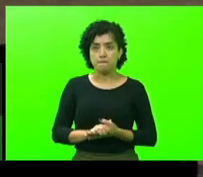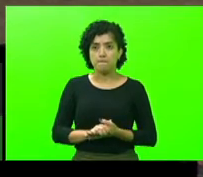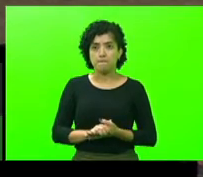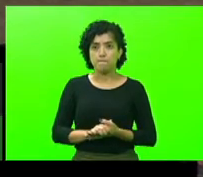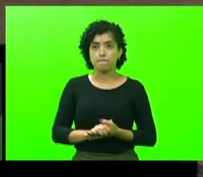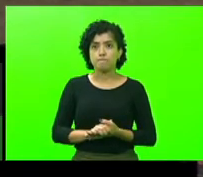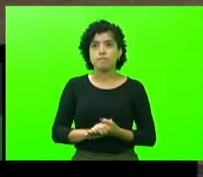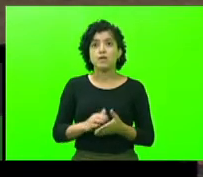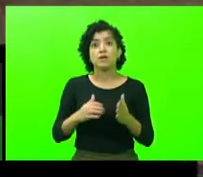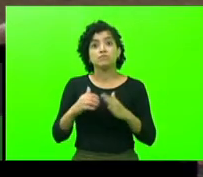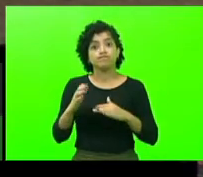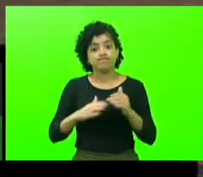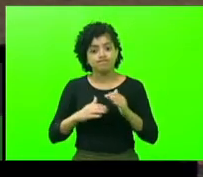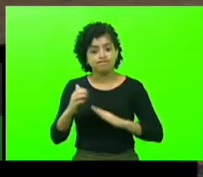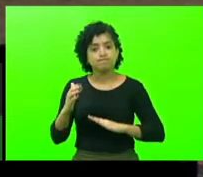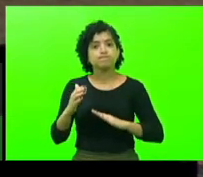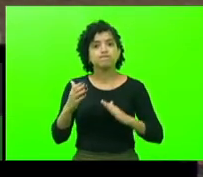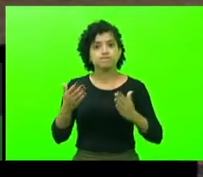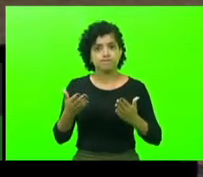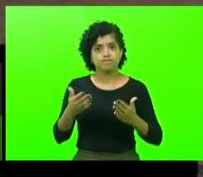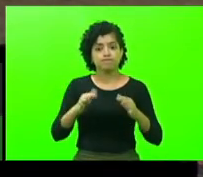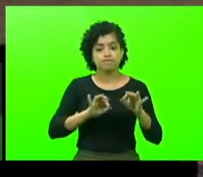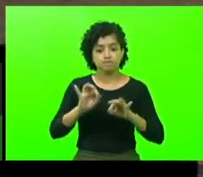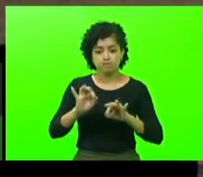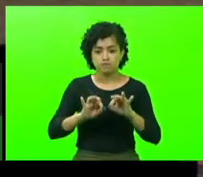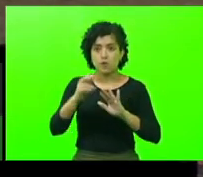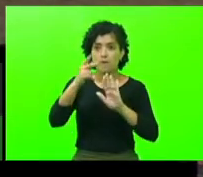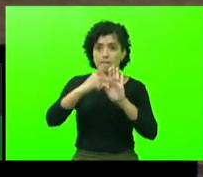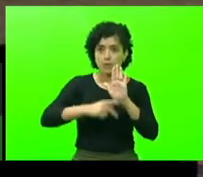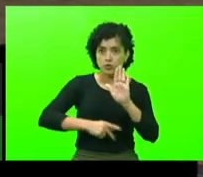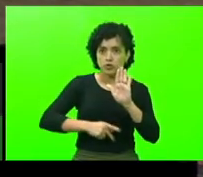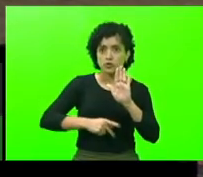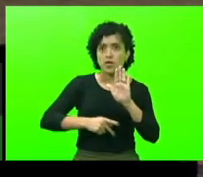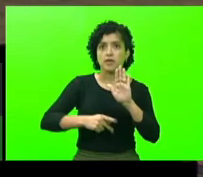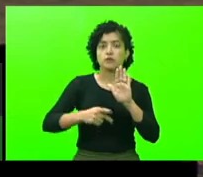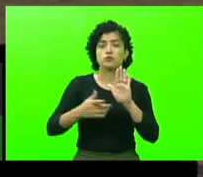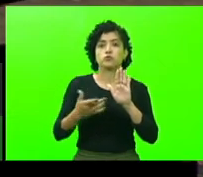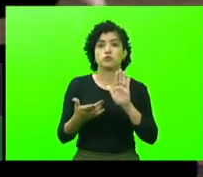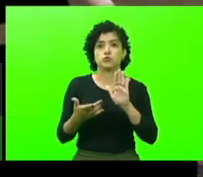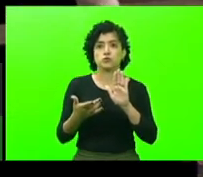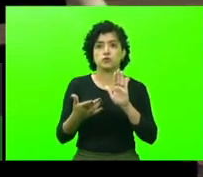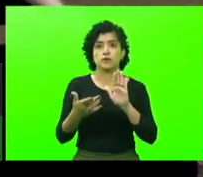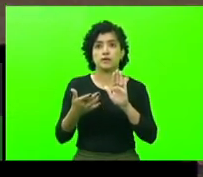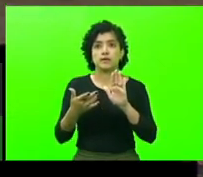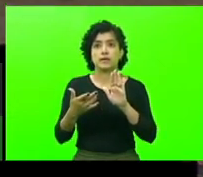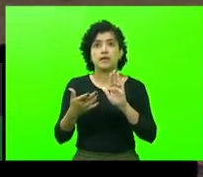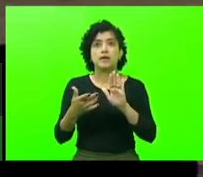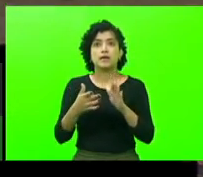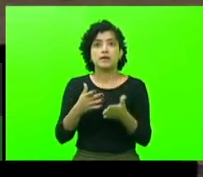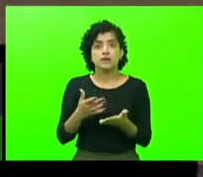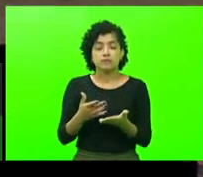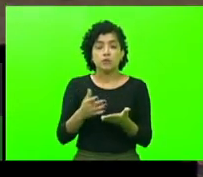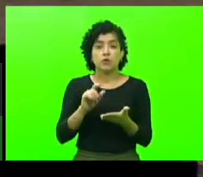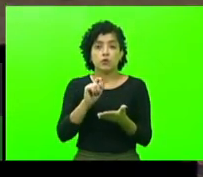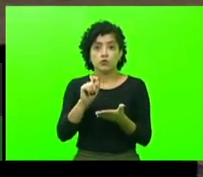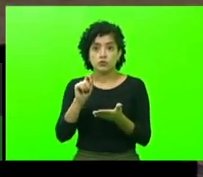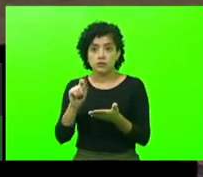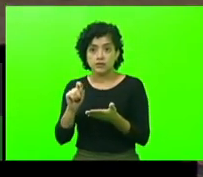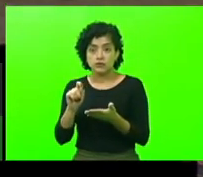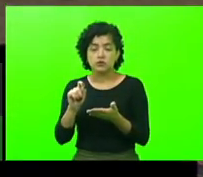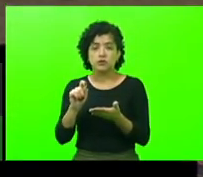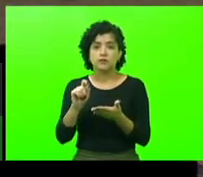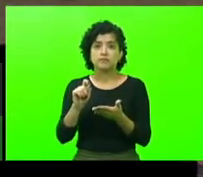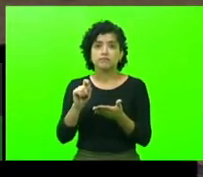praticar um programa e projetos de longo prazo, ou seja, na captação